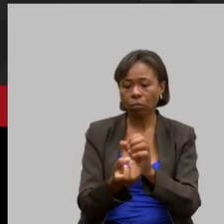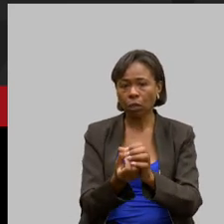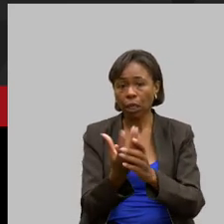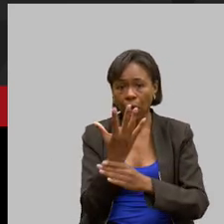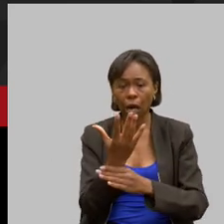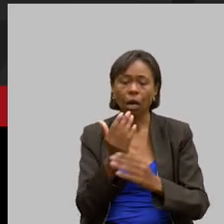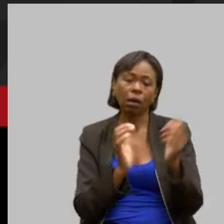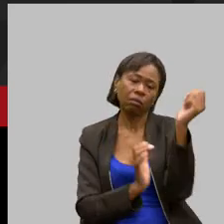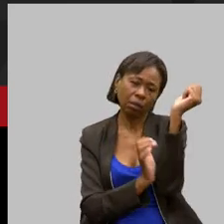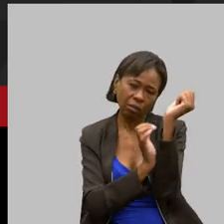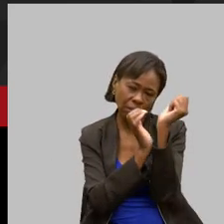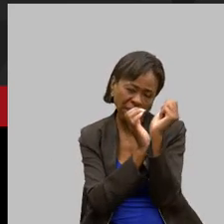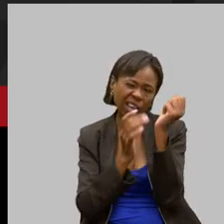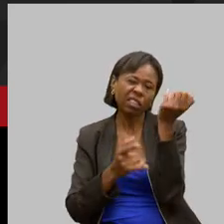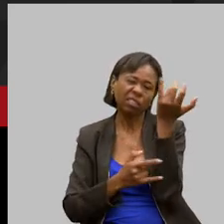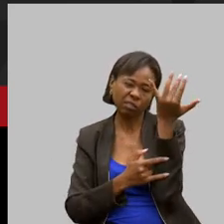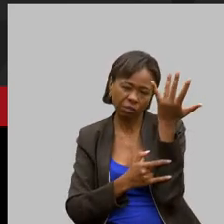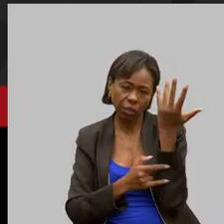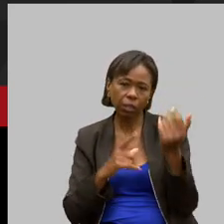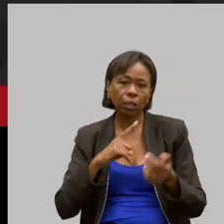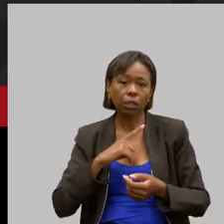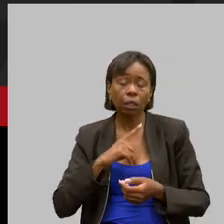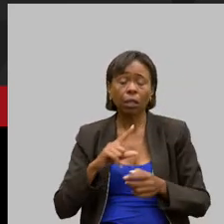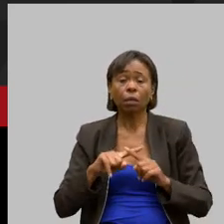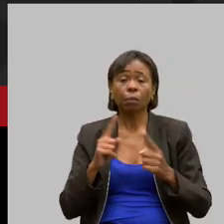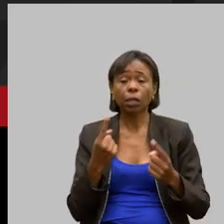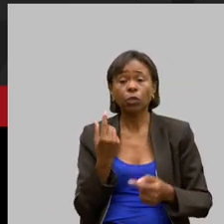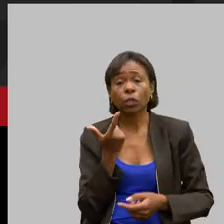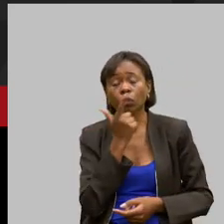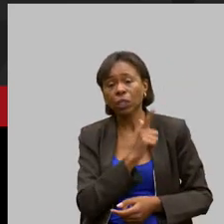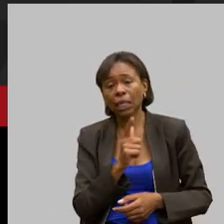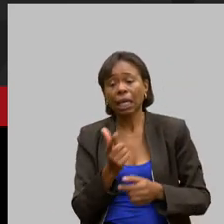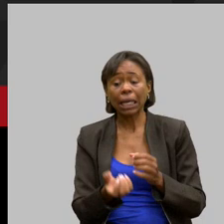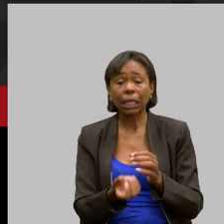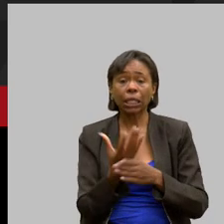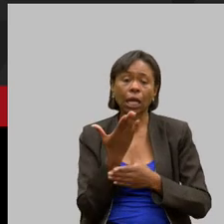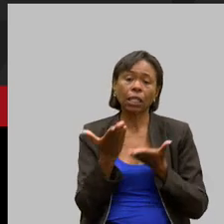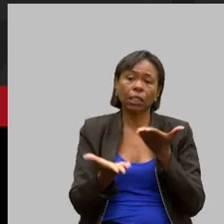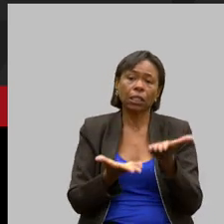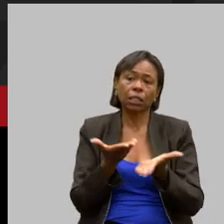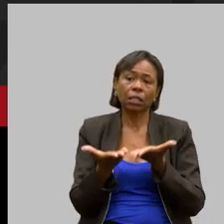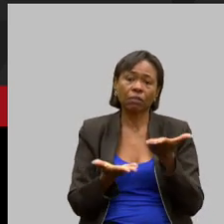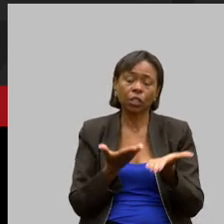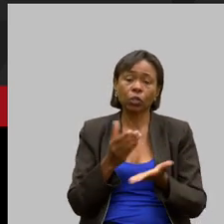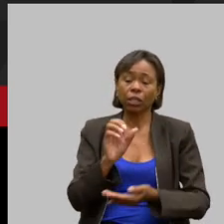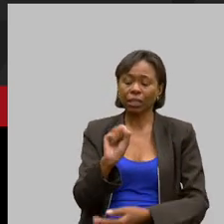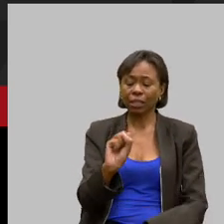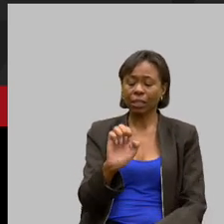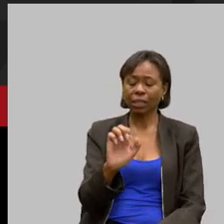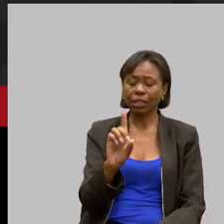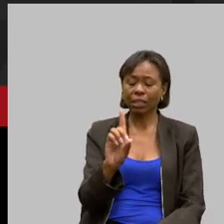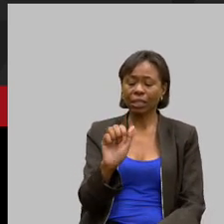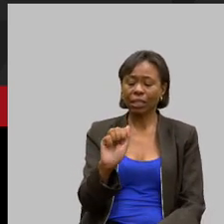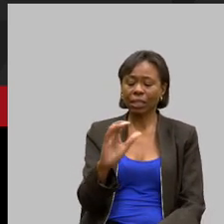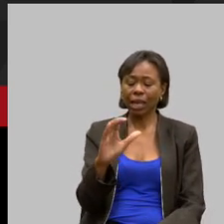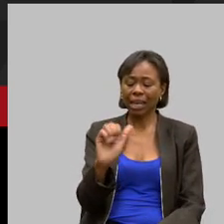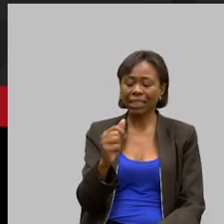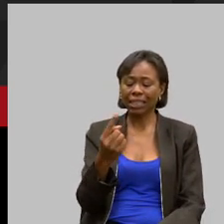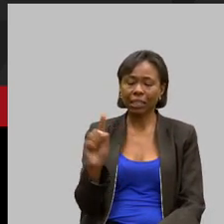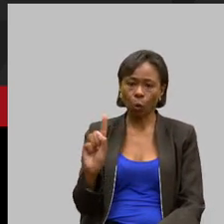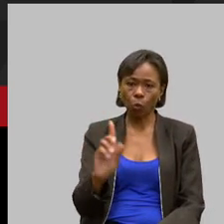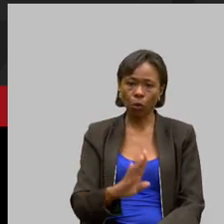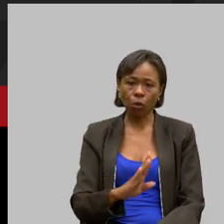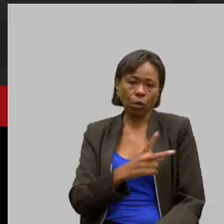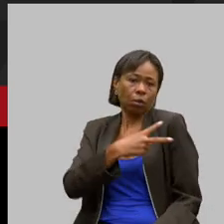UFMG pra gente conseguir implantar o serviço de sedação né né 100% gratuito para